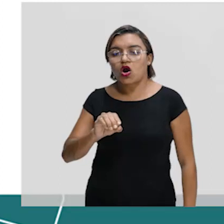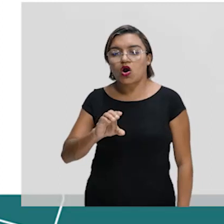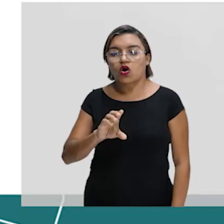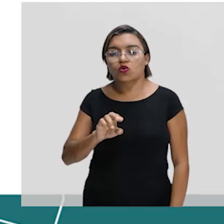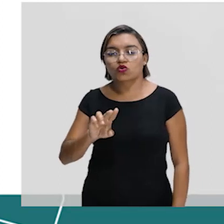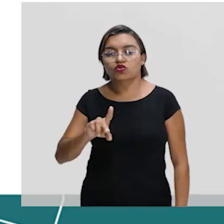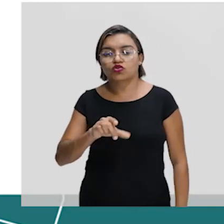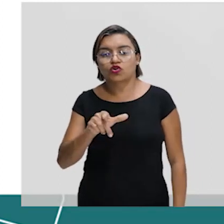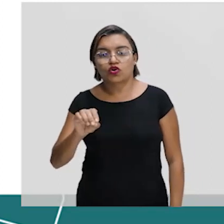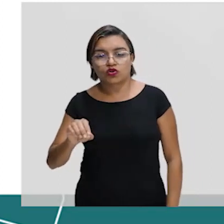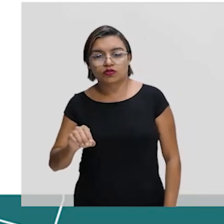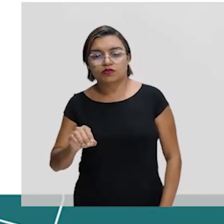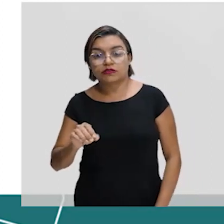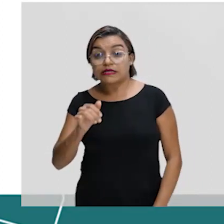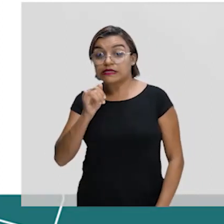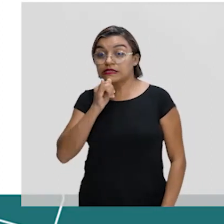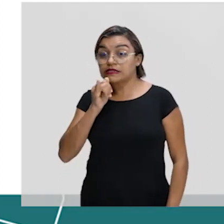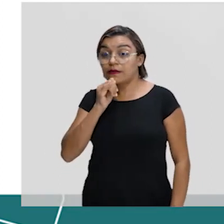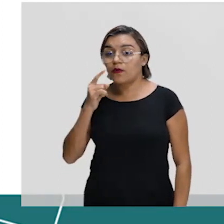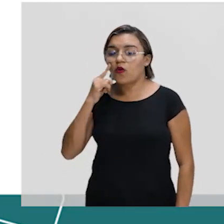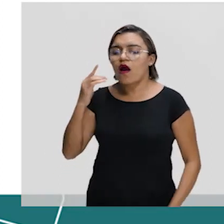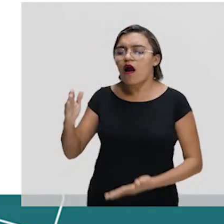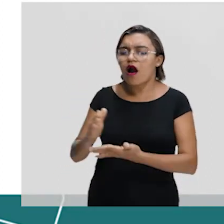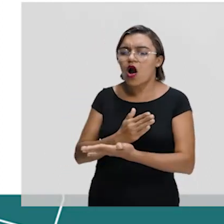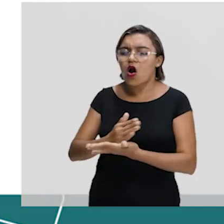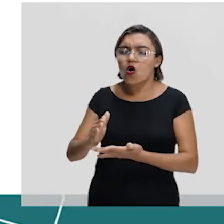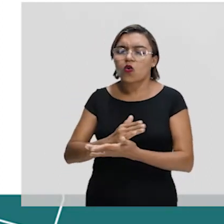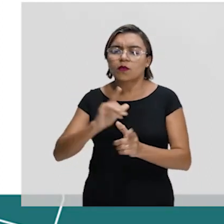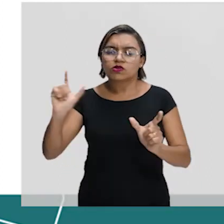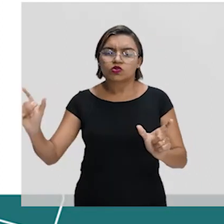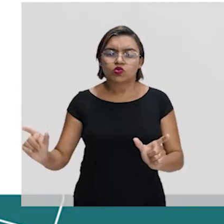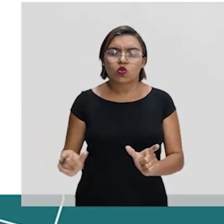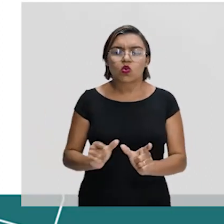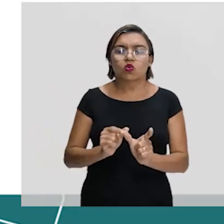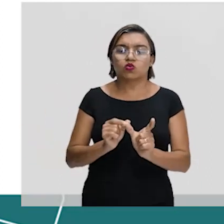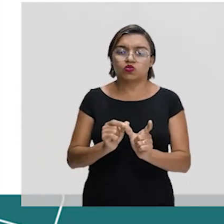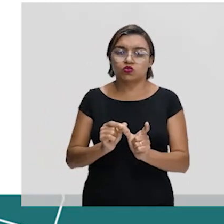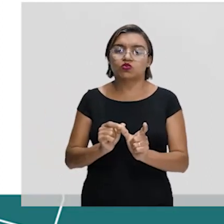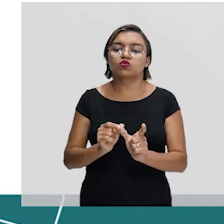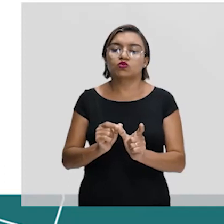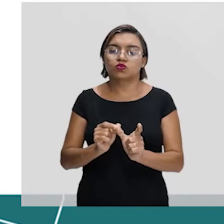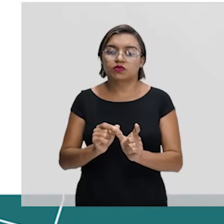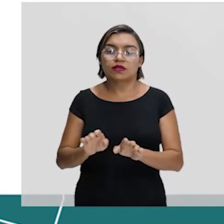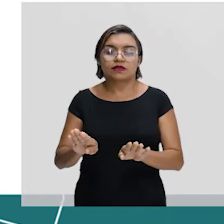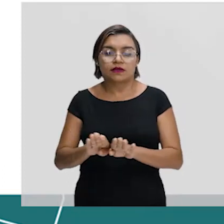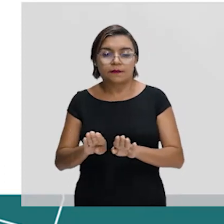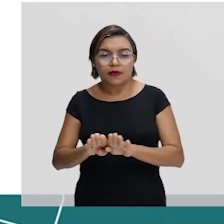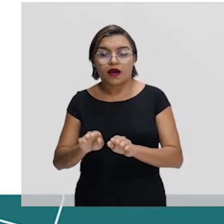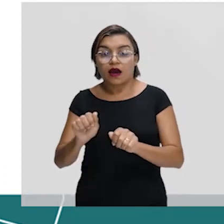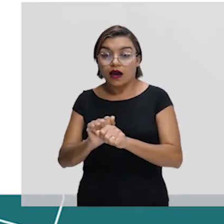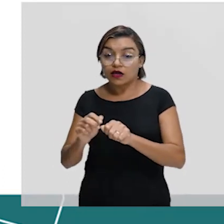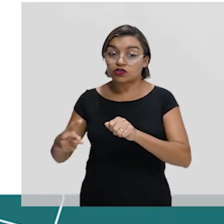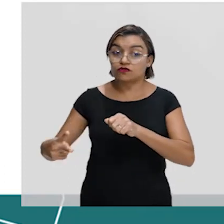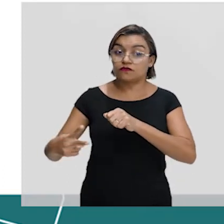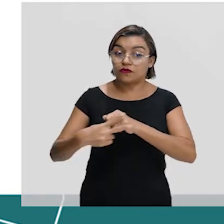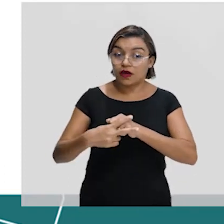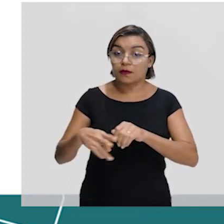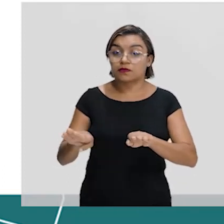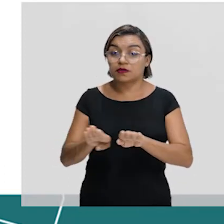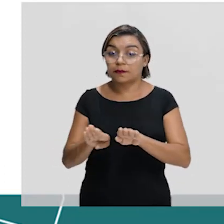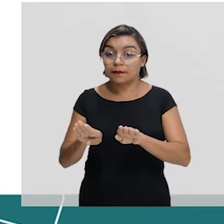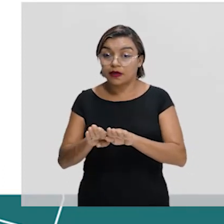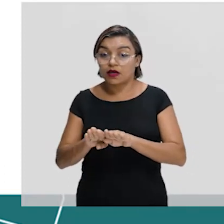locuções adverbiais. Então, algumas conjunções, locuções conjuntivas, advérbios e locuções